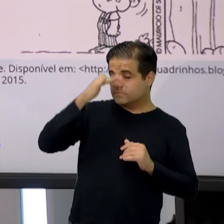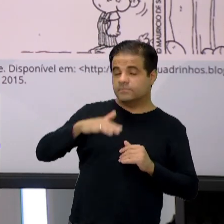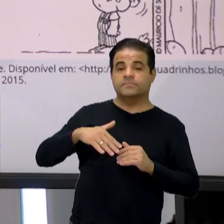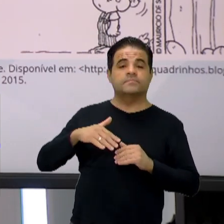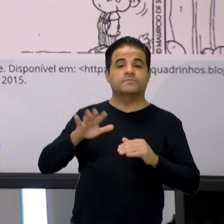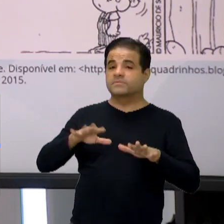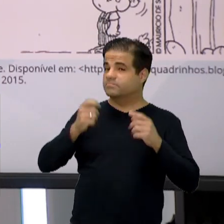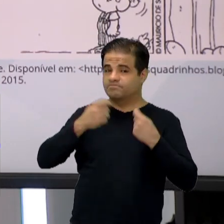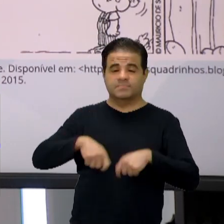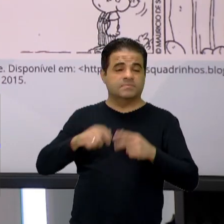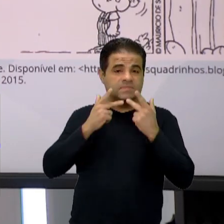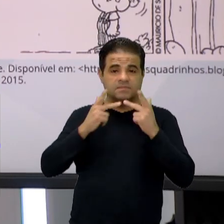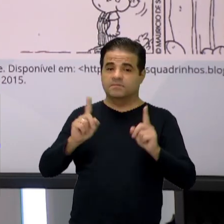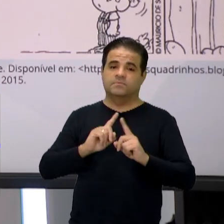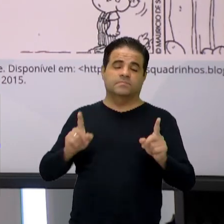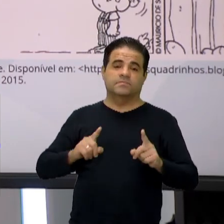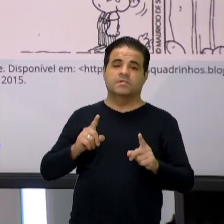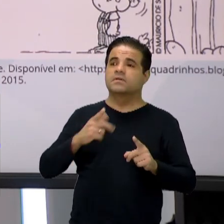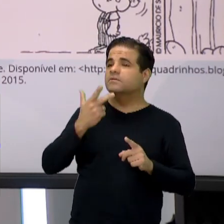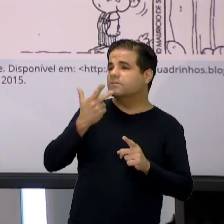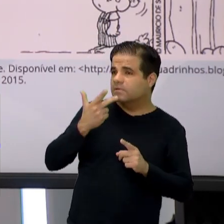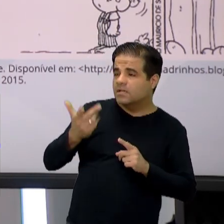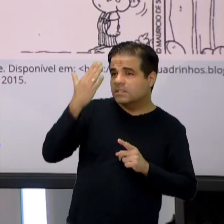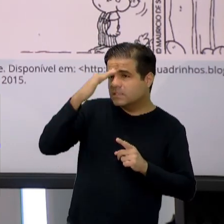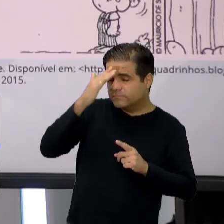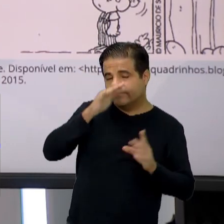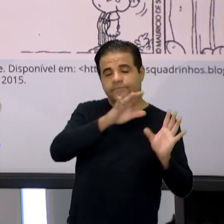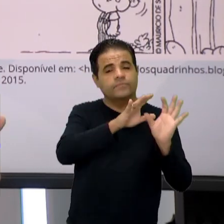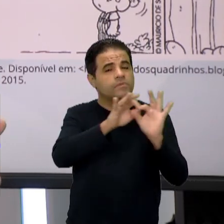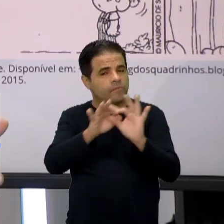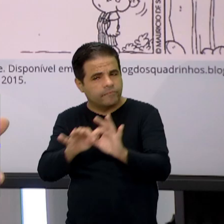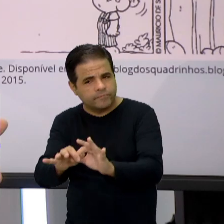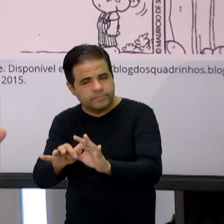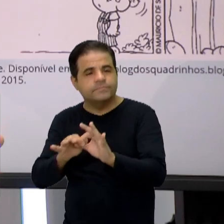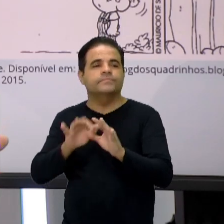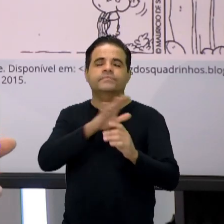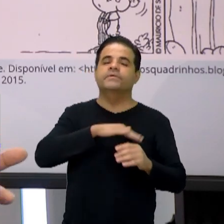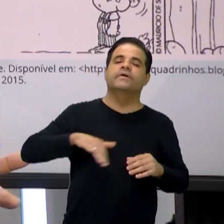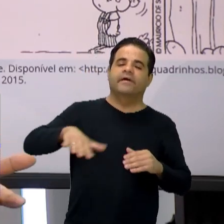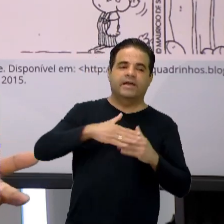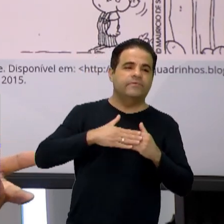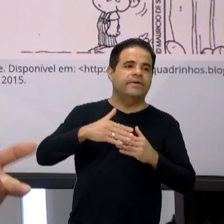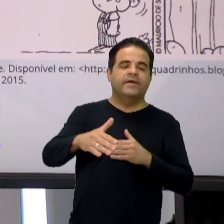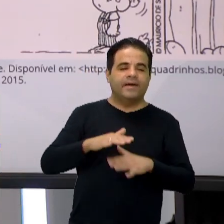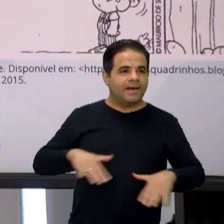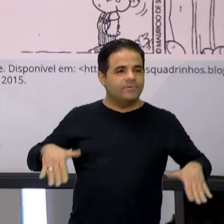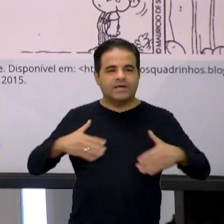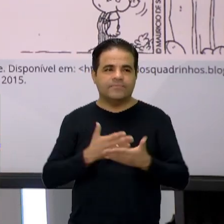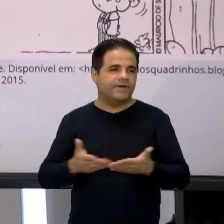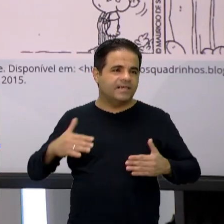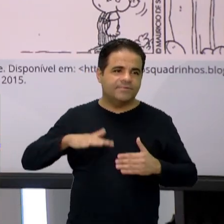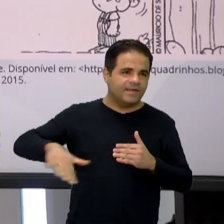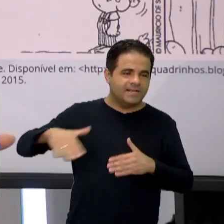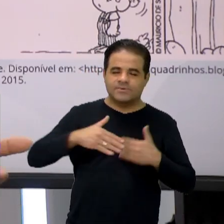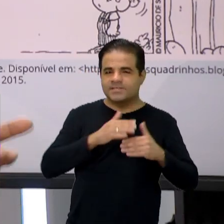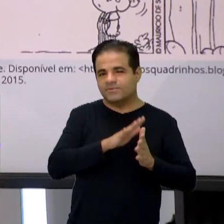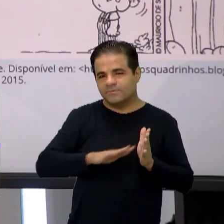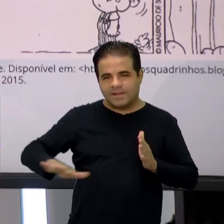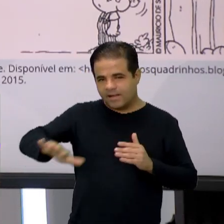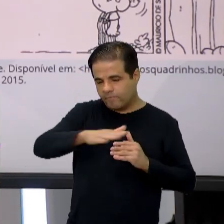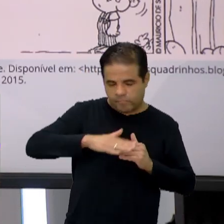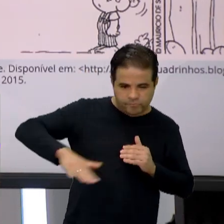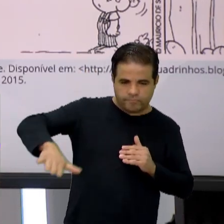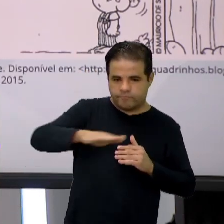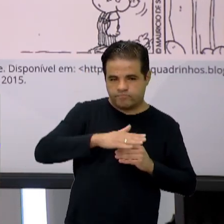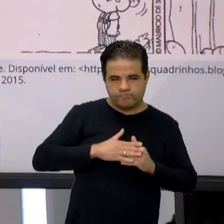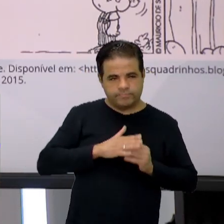sem você precisar falar. E aí é que a gente fala de entender o contexto, estar contextualizado, tá? Muitas vezes você não está contextualizado e a